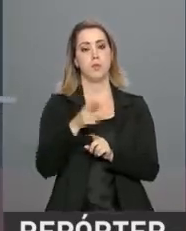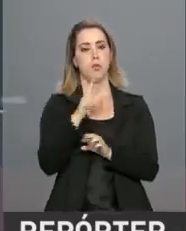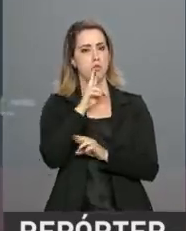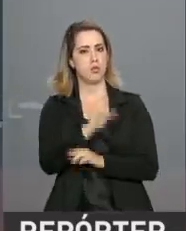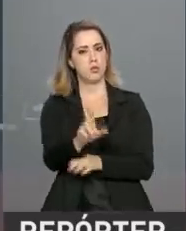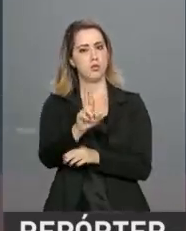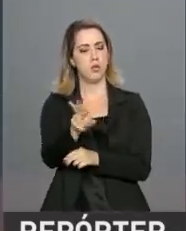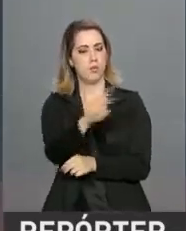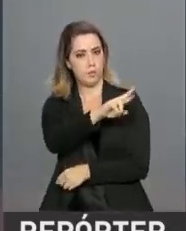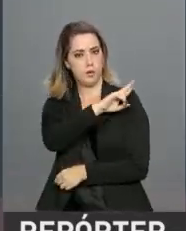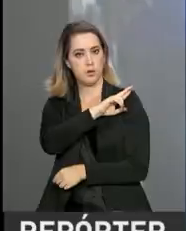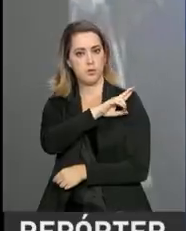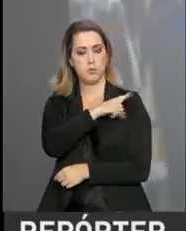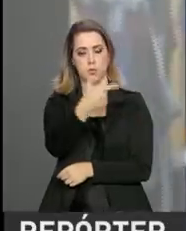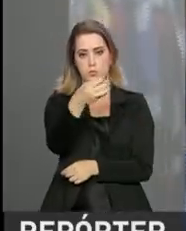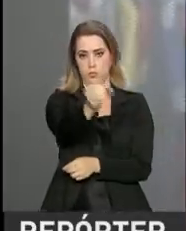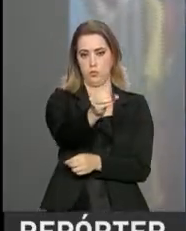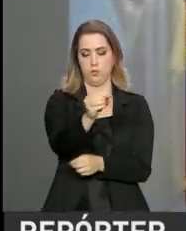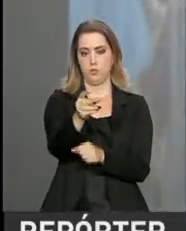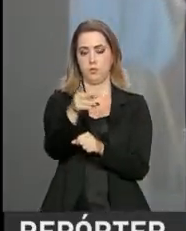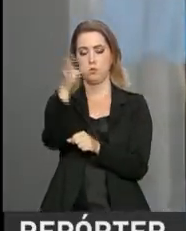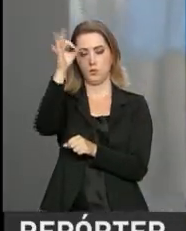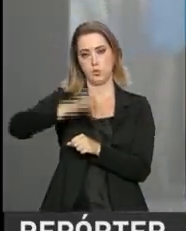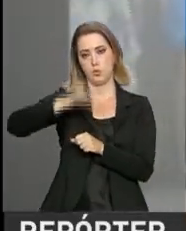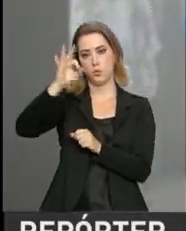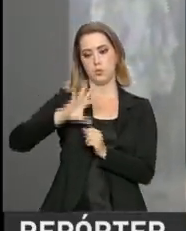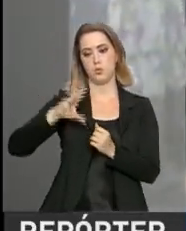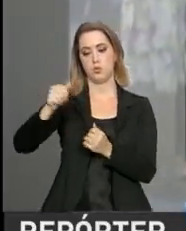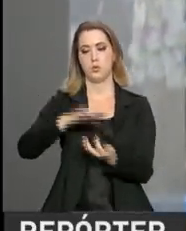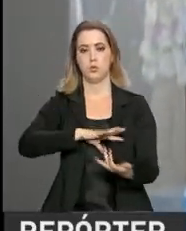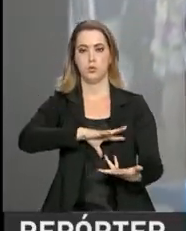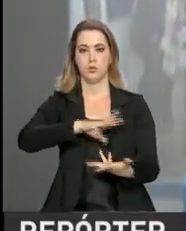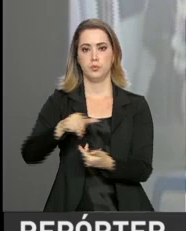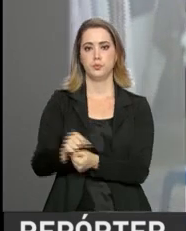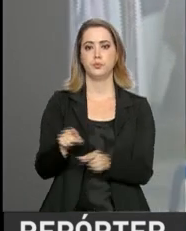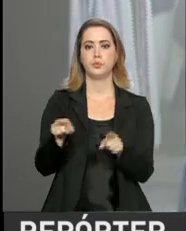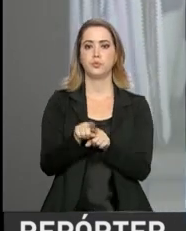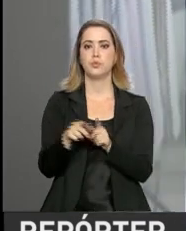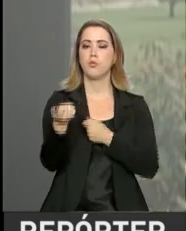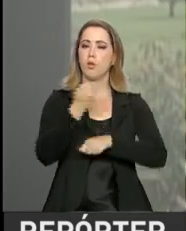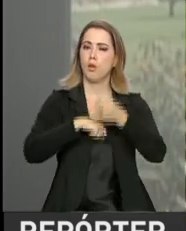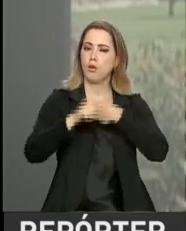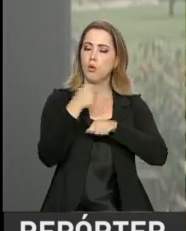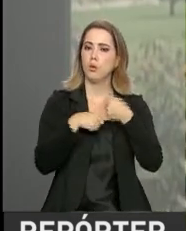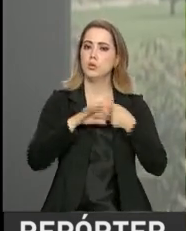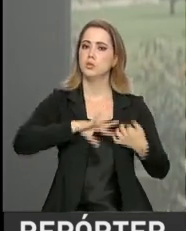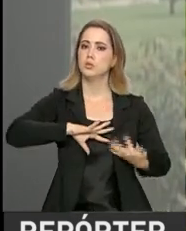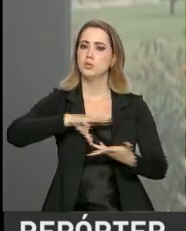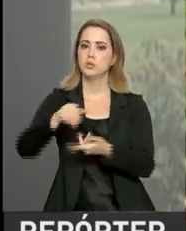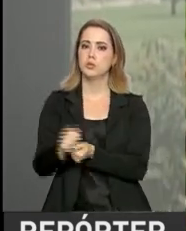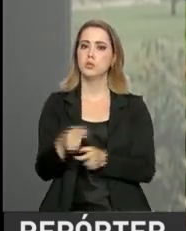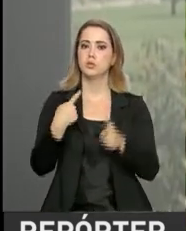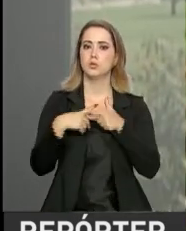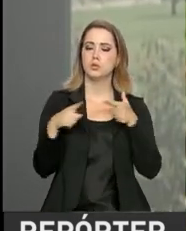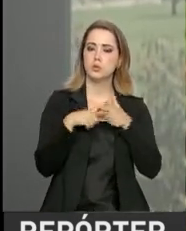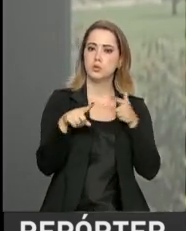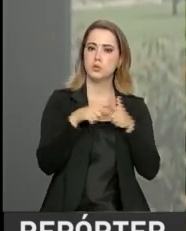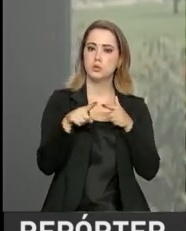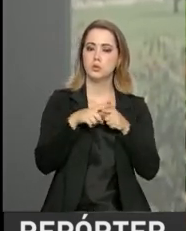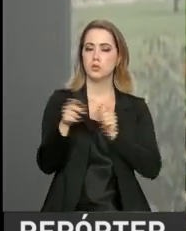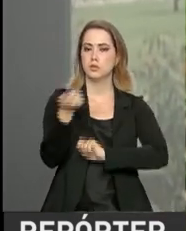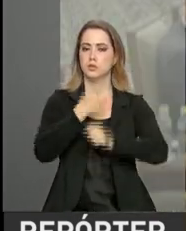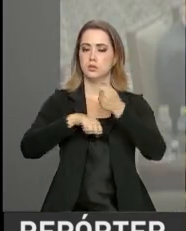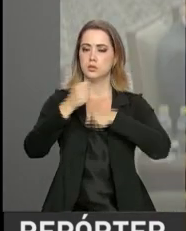quase 20% do total. O crescente papel na economia mundial desses países emergentes e a crise nas economias desenvolvidas